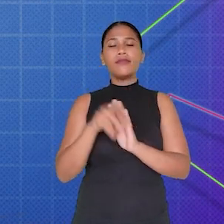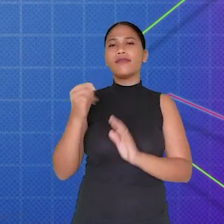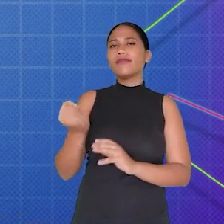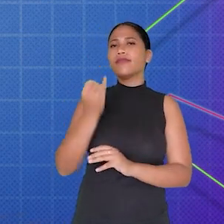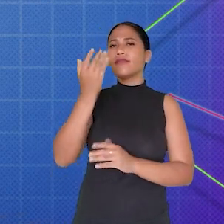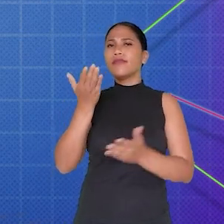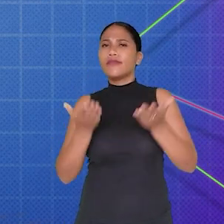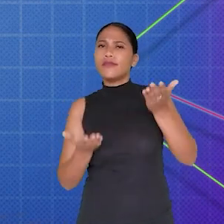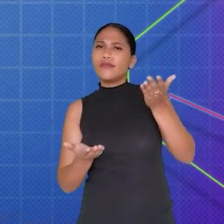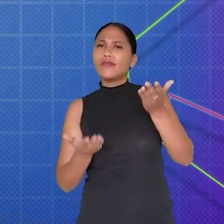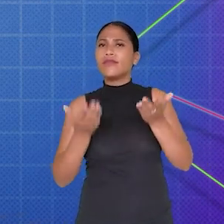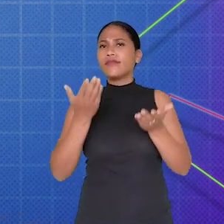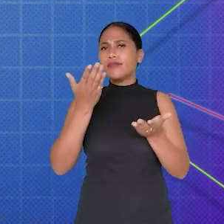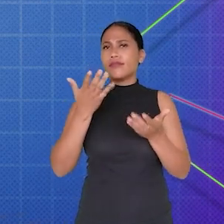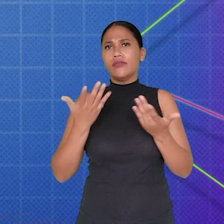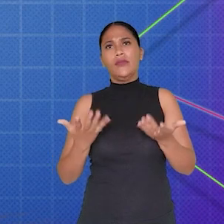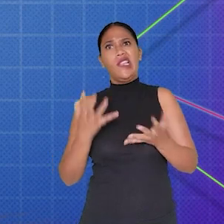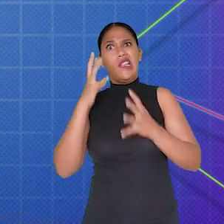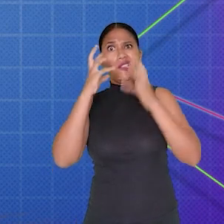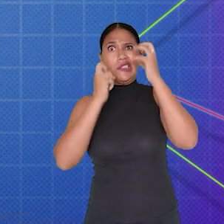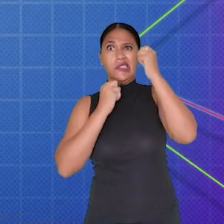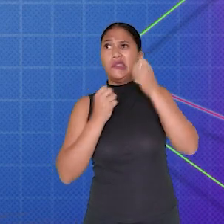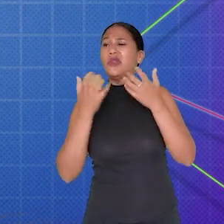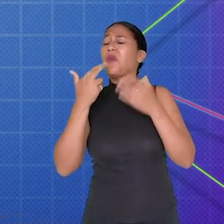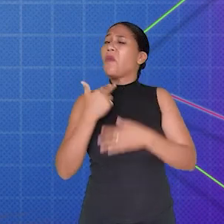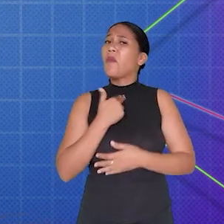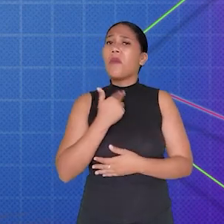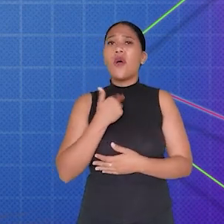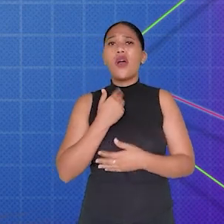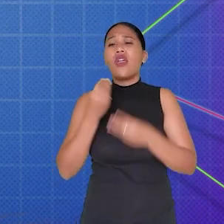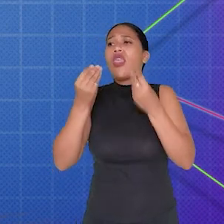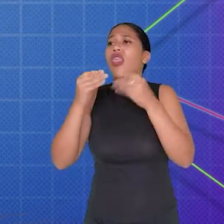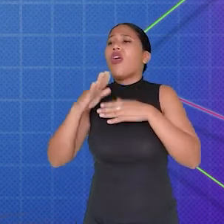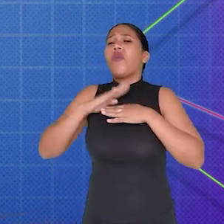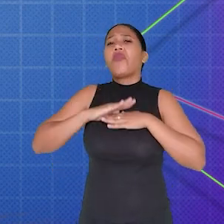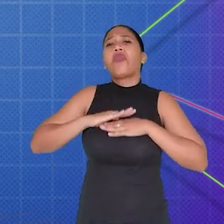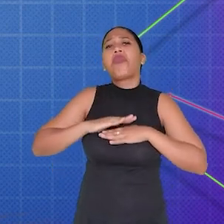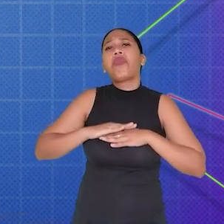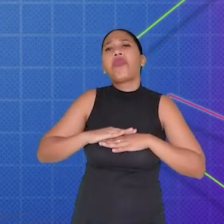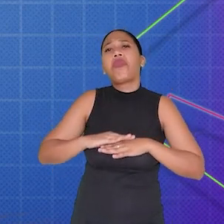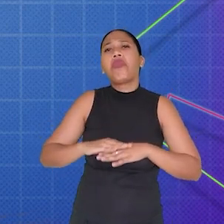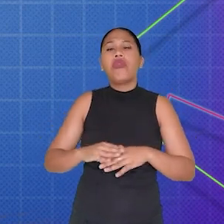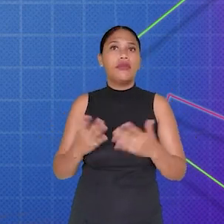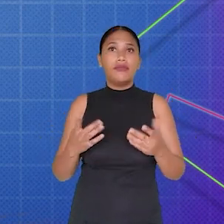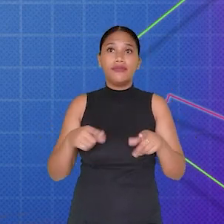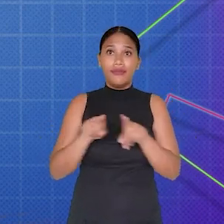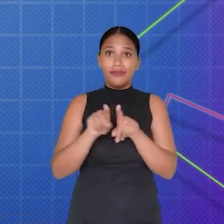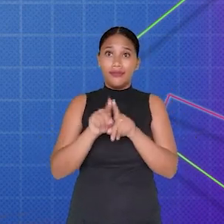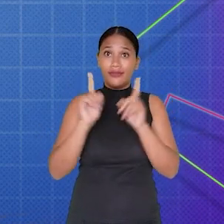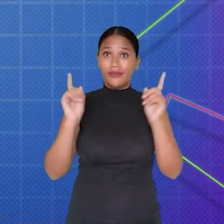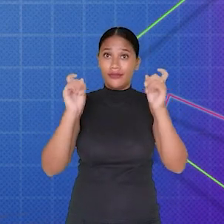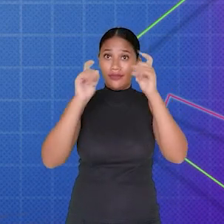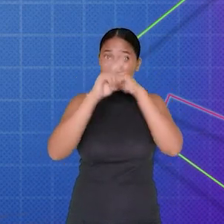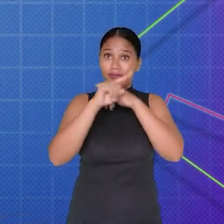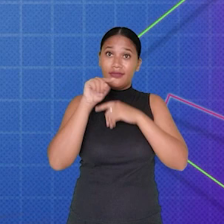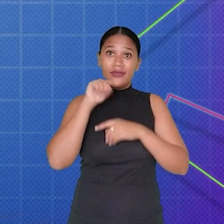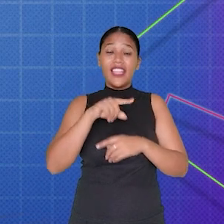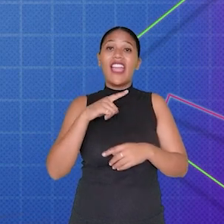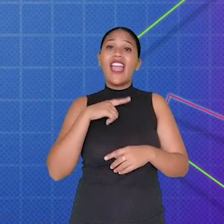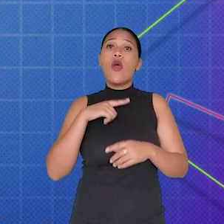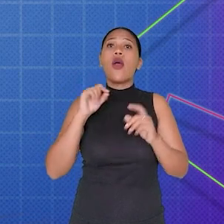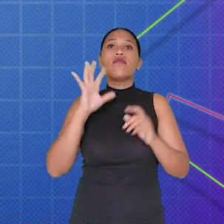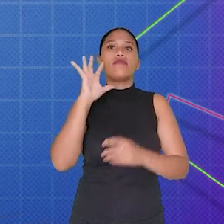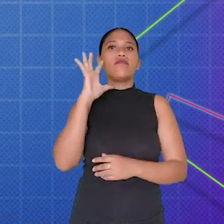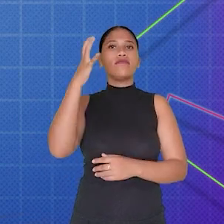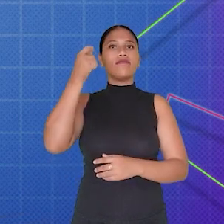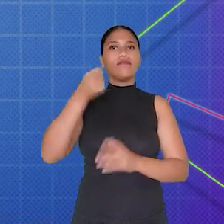No entanto, é importante equilibrar a dificuldade de forma a não frustrar ou desencorajar os jogadores a continuar jogando. A abordagem de dificuldade